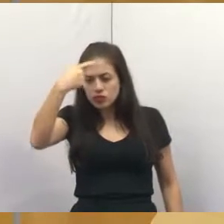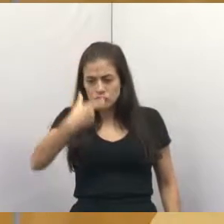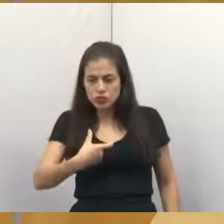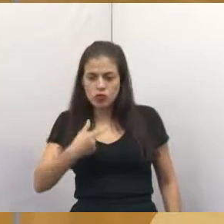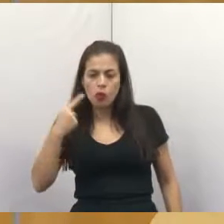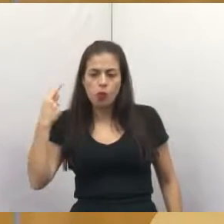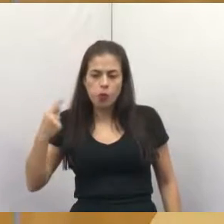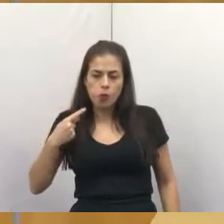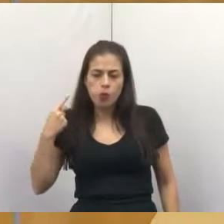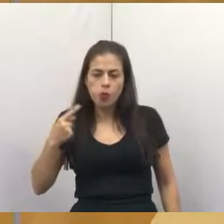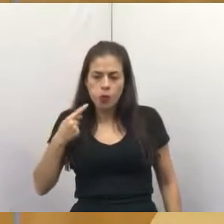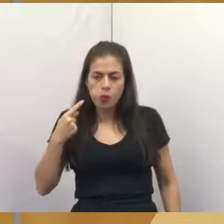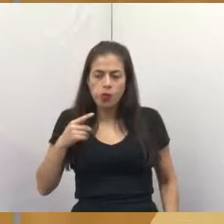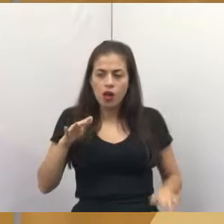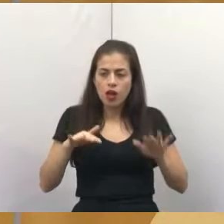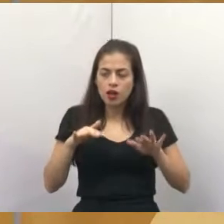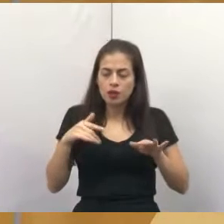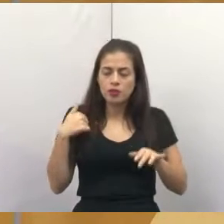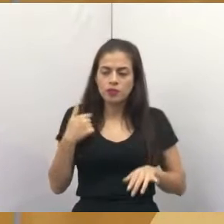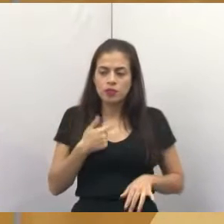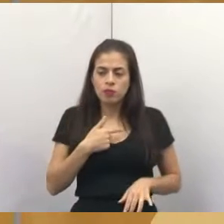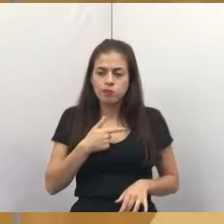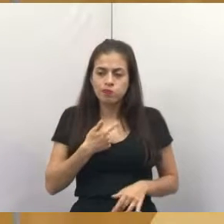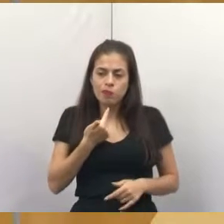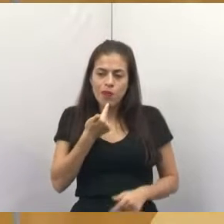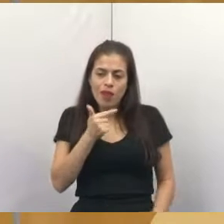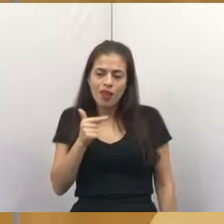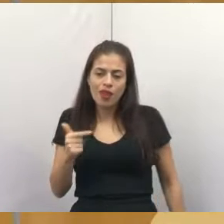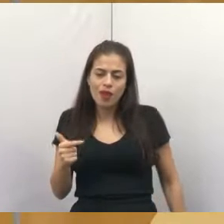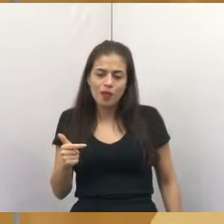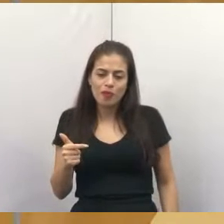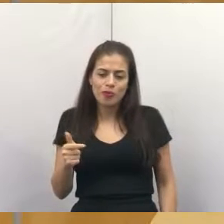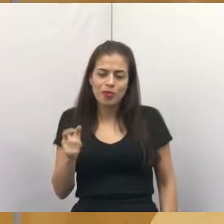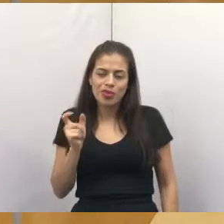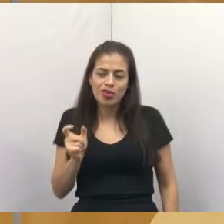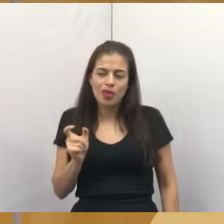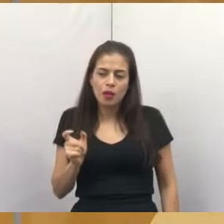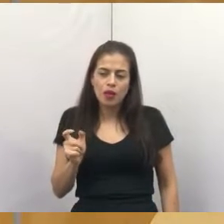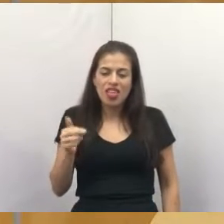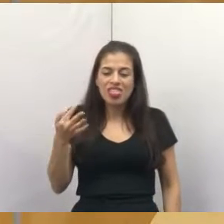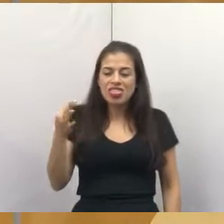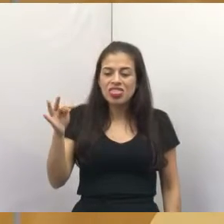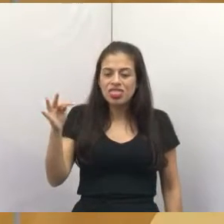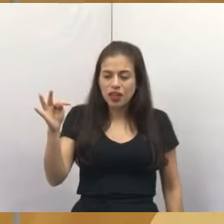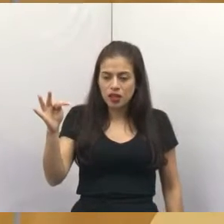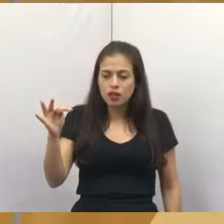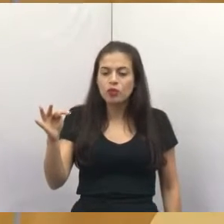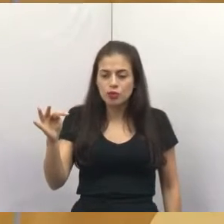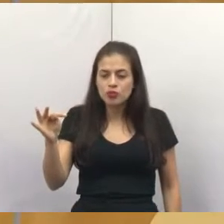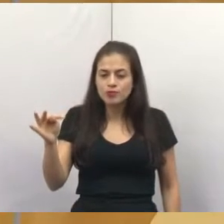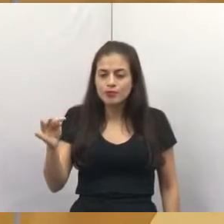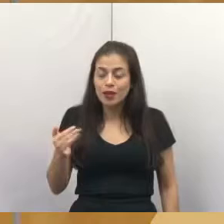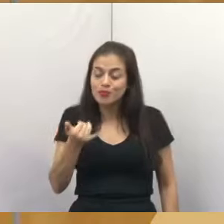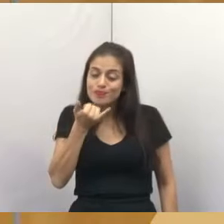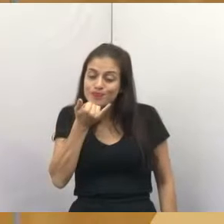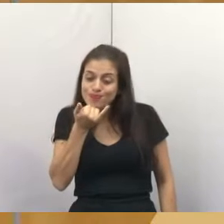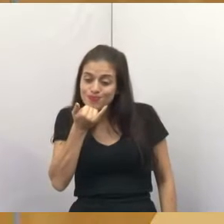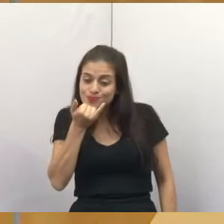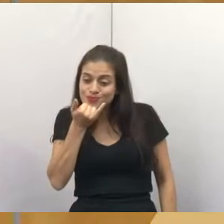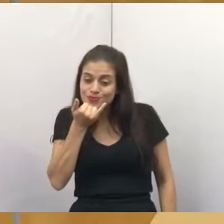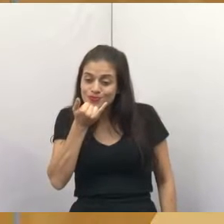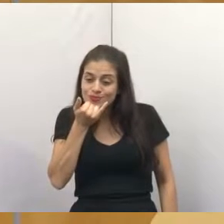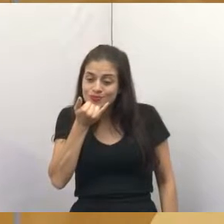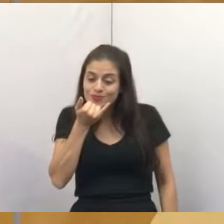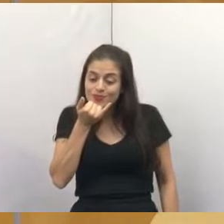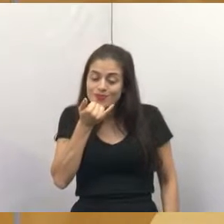gente fale com uma linguagem um pouquinho não usual, mas peço desculpas e espero